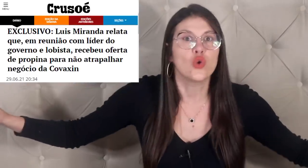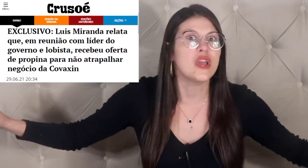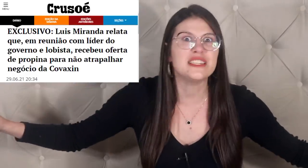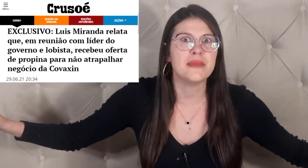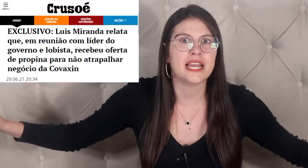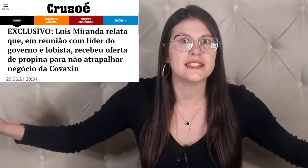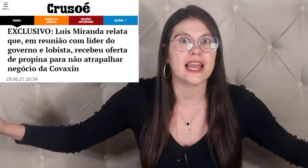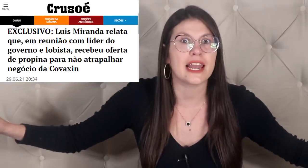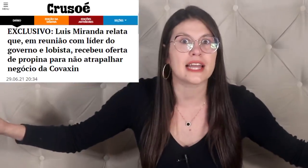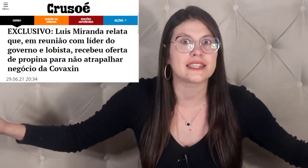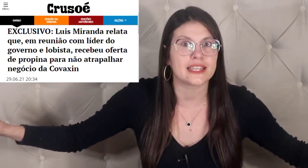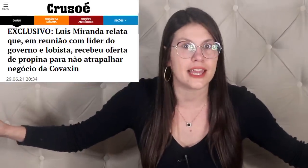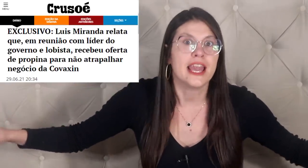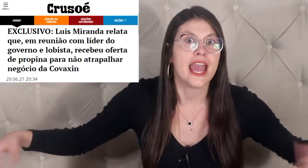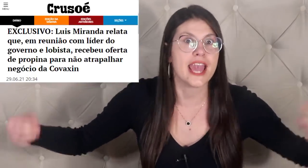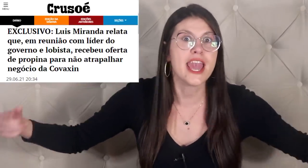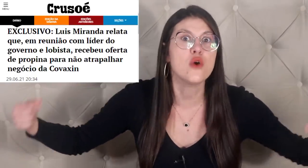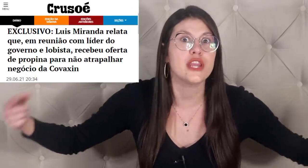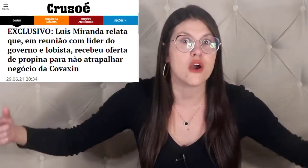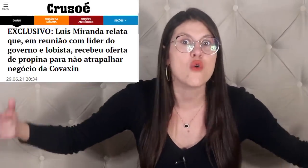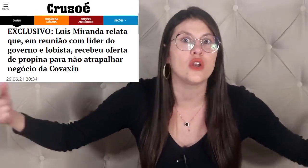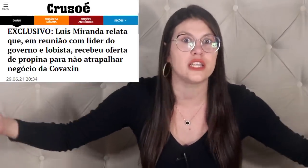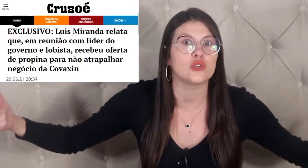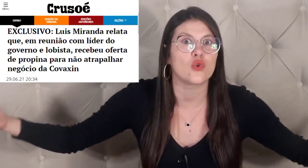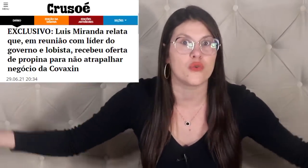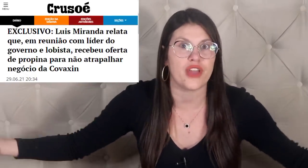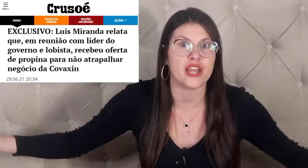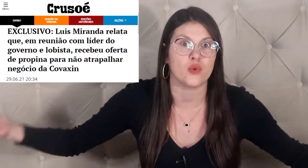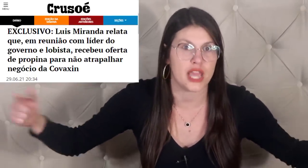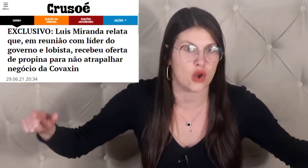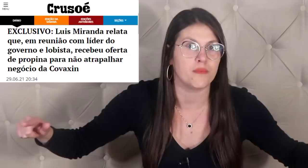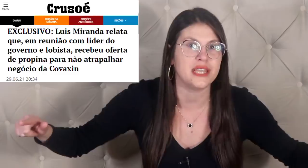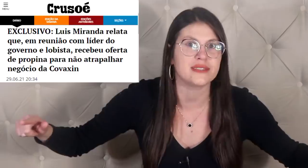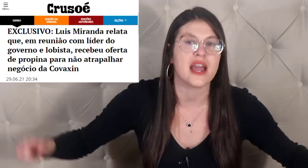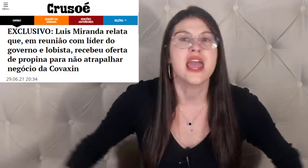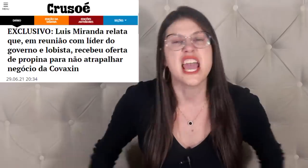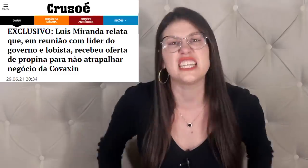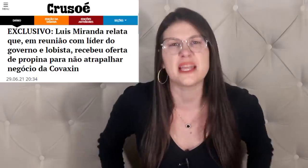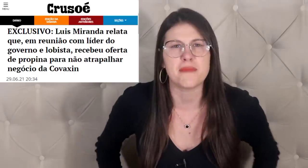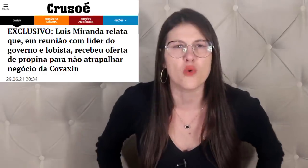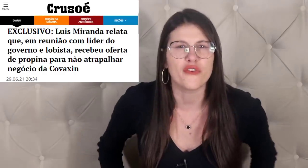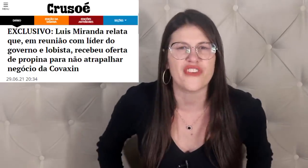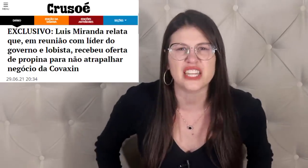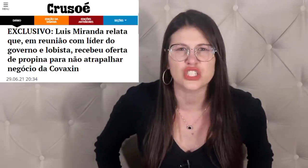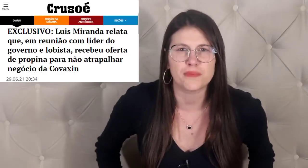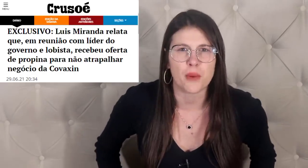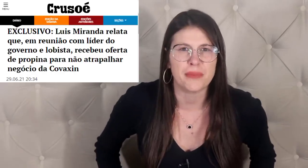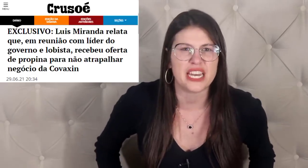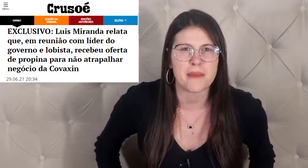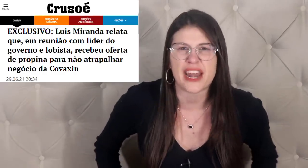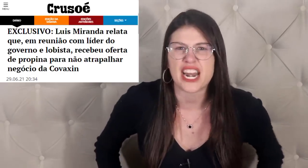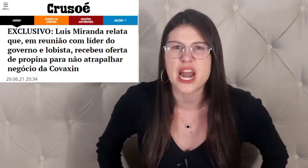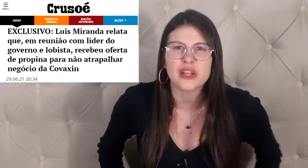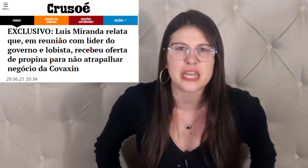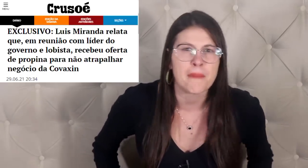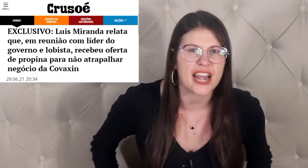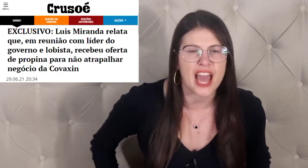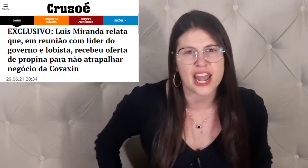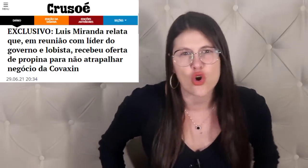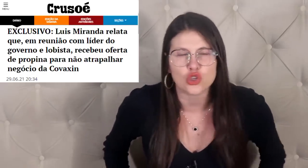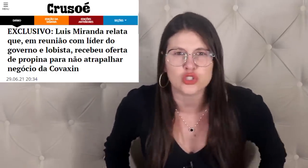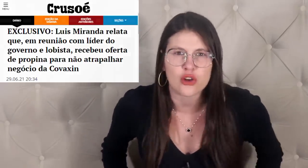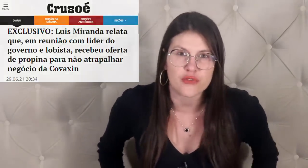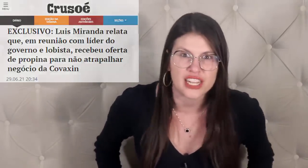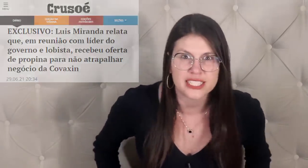exclusivo. Luiz Miranda relata que, em reunião com o líder do governo e lobista, recebeu oferta de propina para não